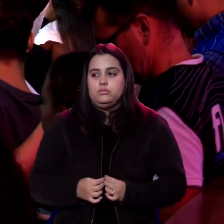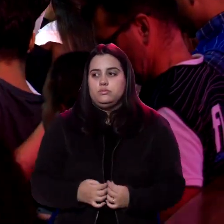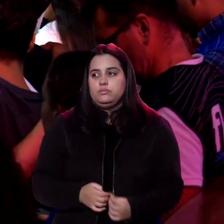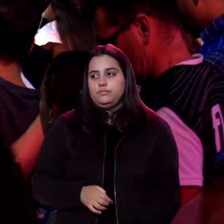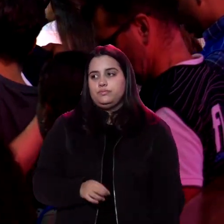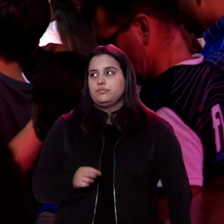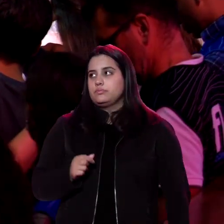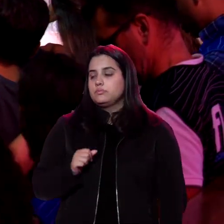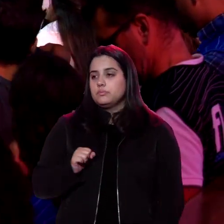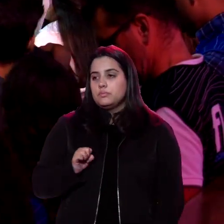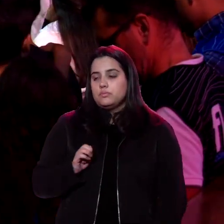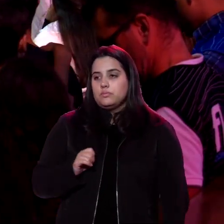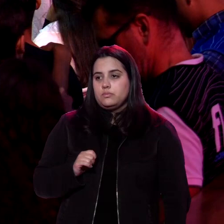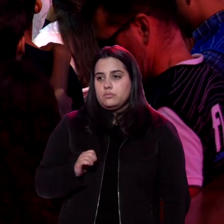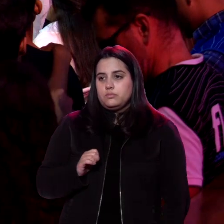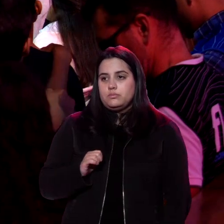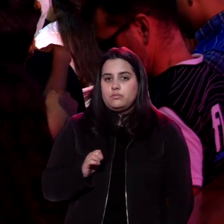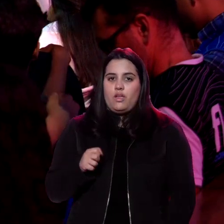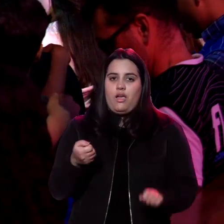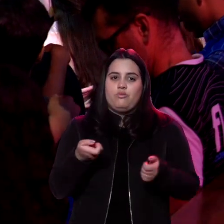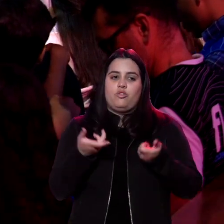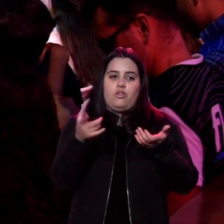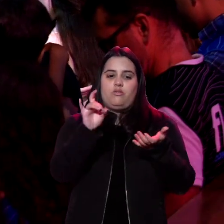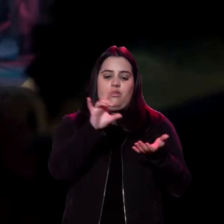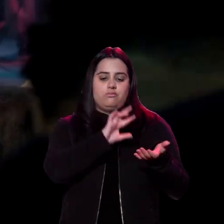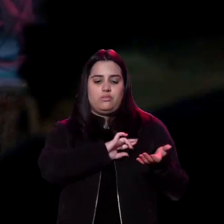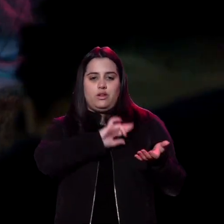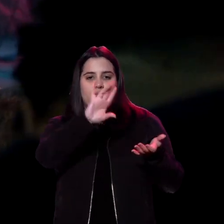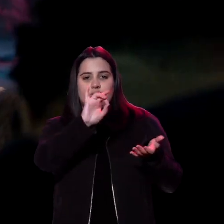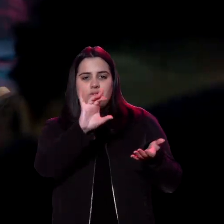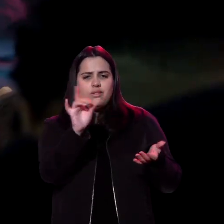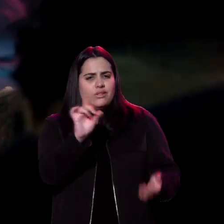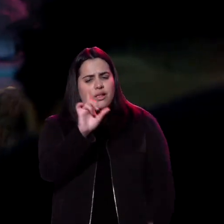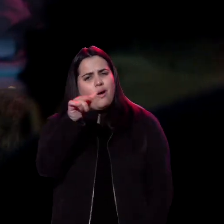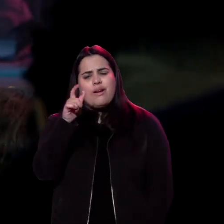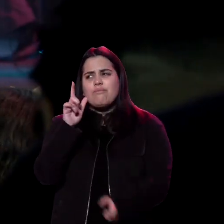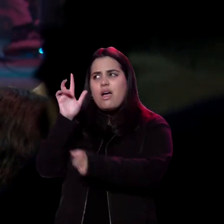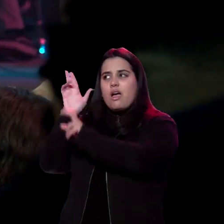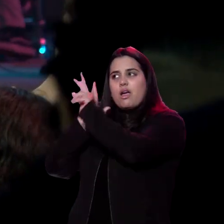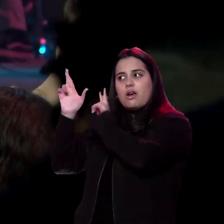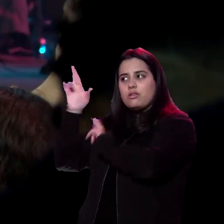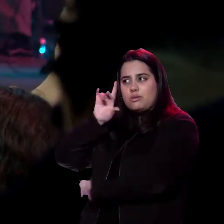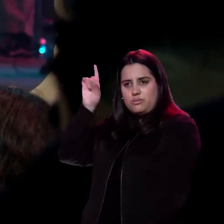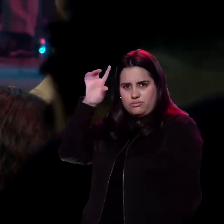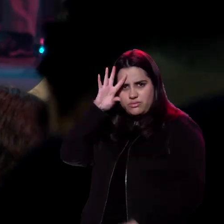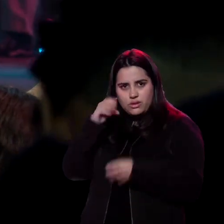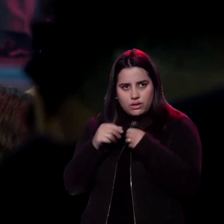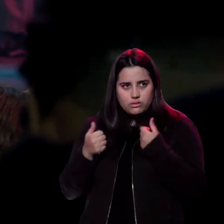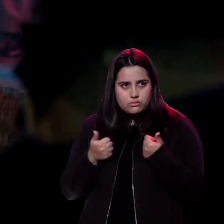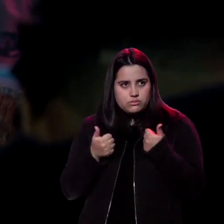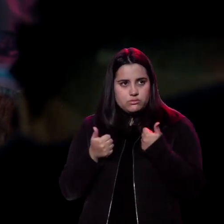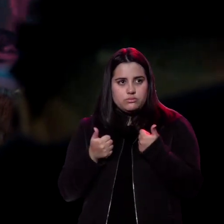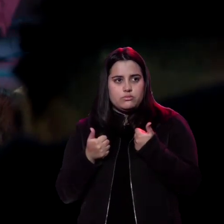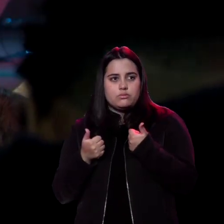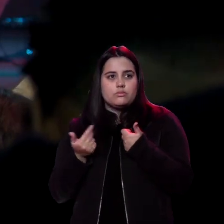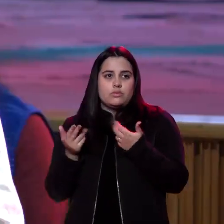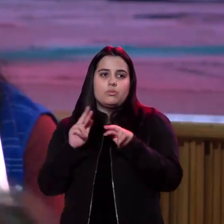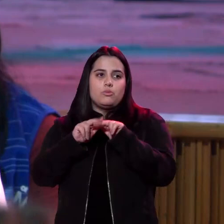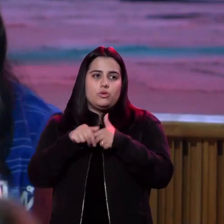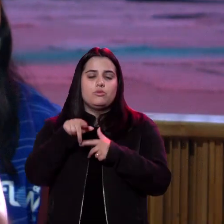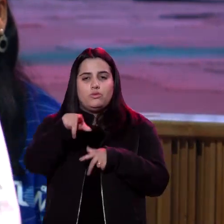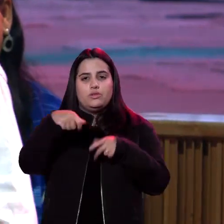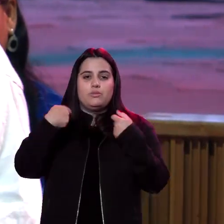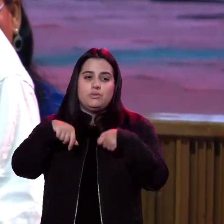estou te oferecendo uma religião, eu estou te oferecendo um relacionamento com Deus, você está entendendo? E para isso você precisa